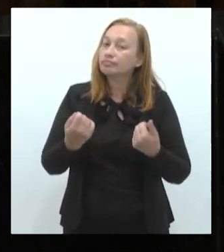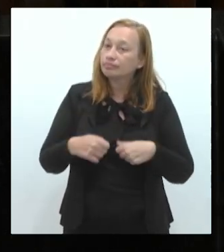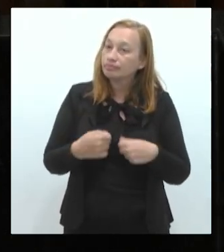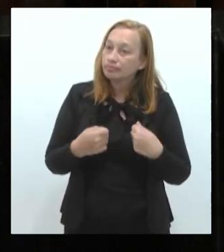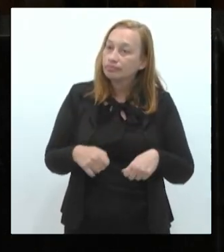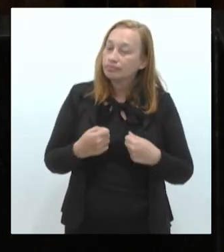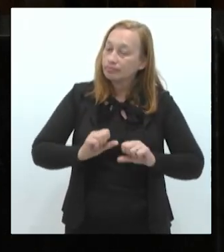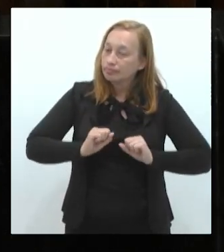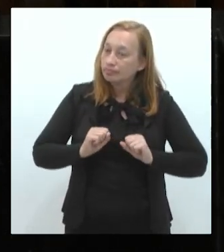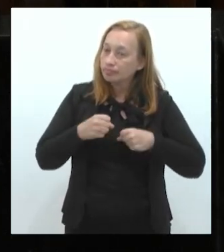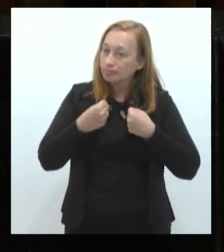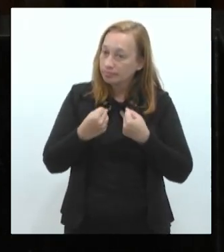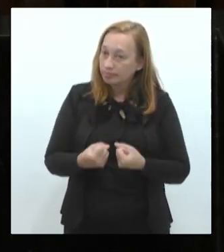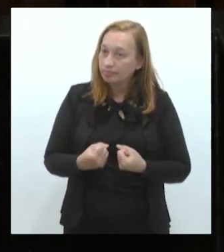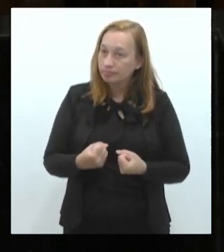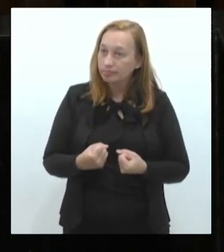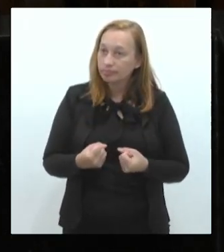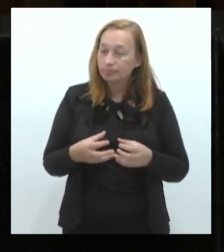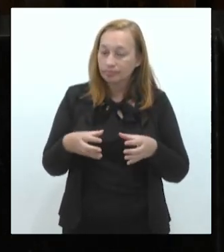de um esforço